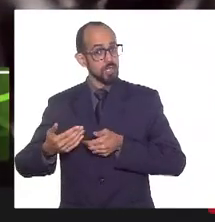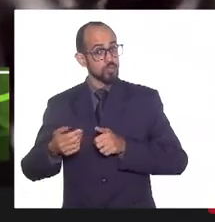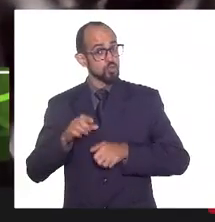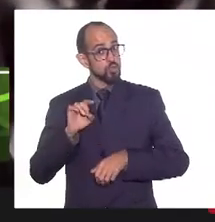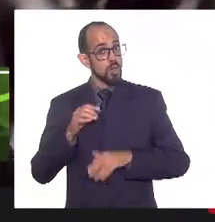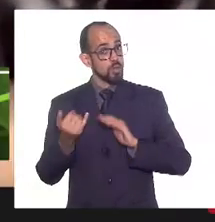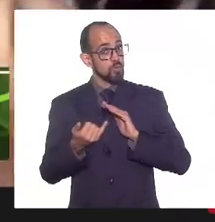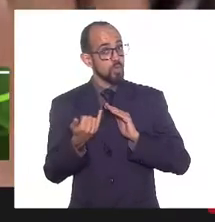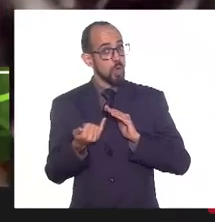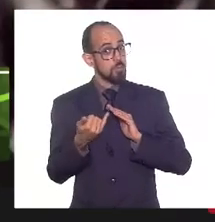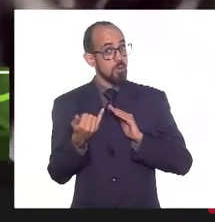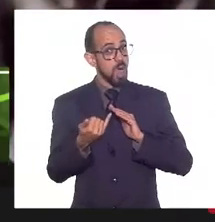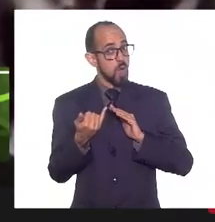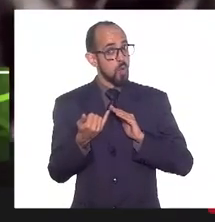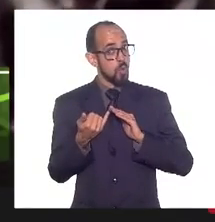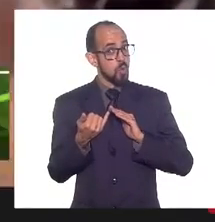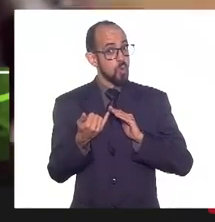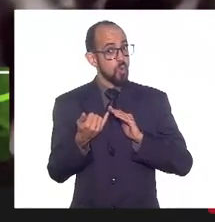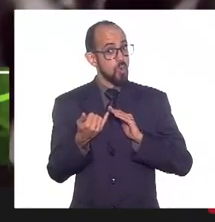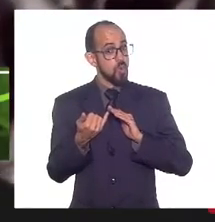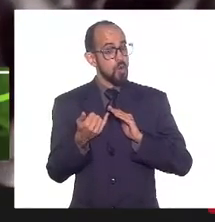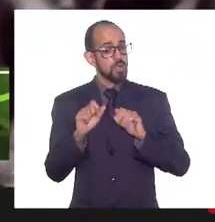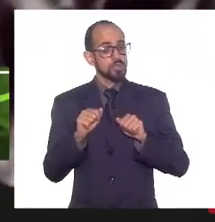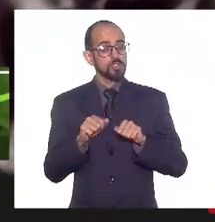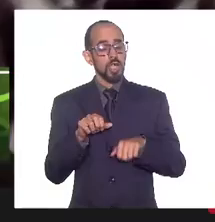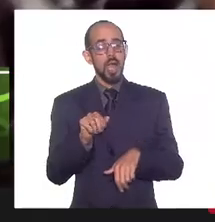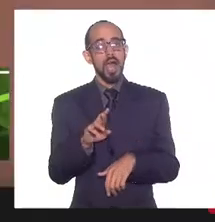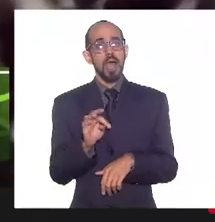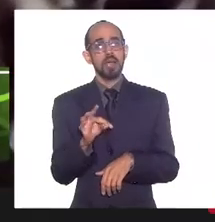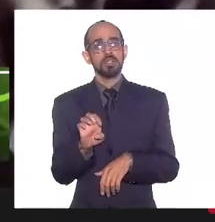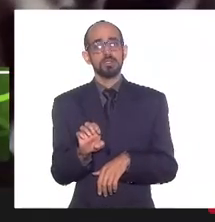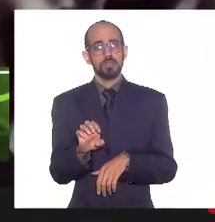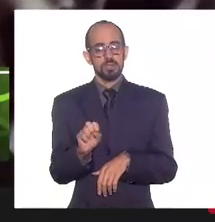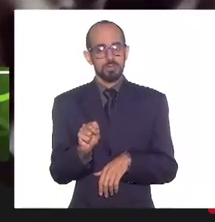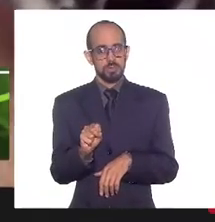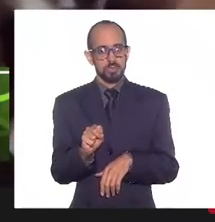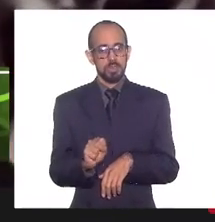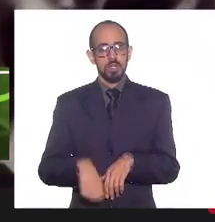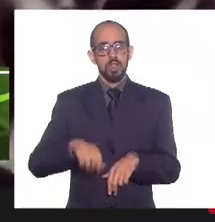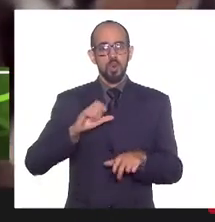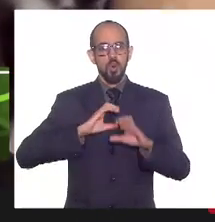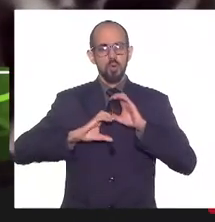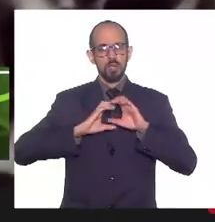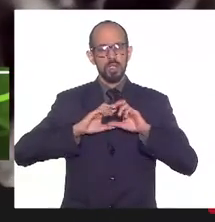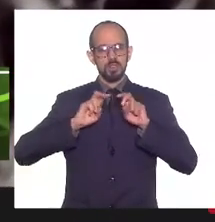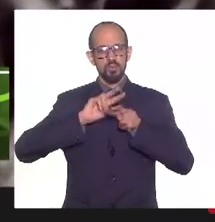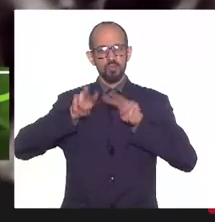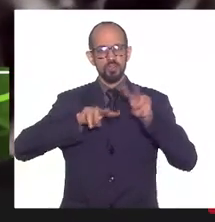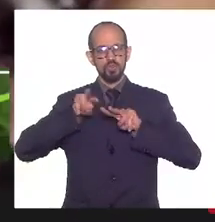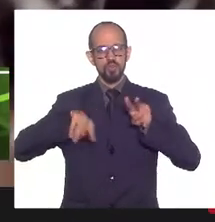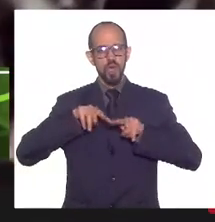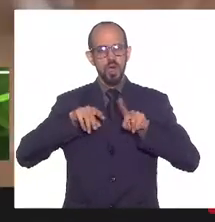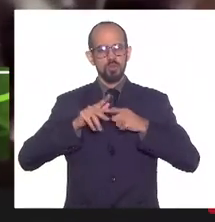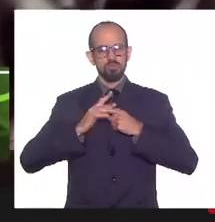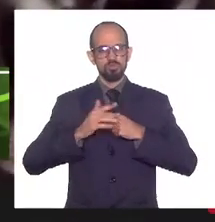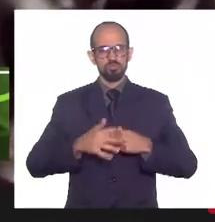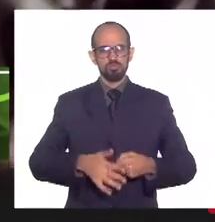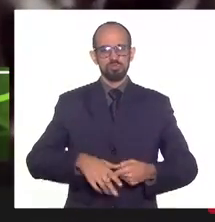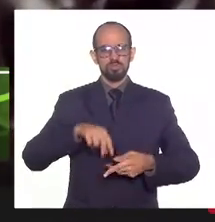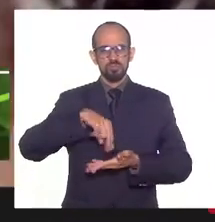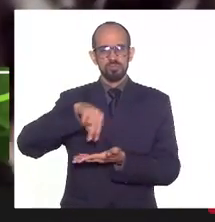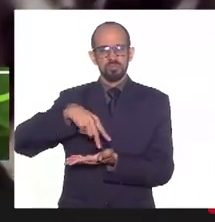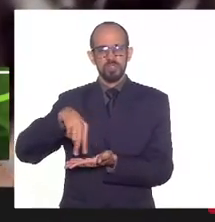25 cursos formais de artes cênicas de comunicação visual conservação restauração dança